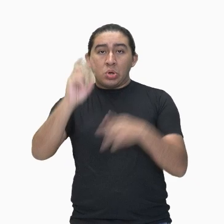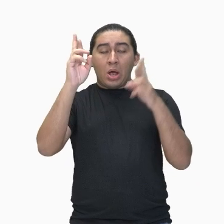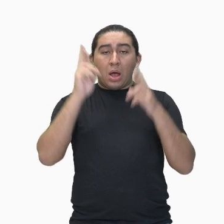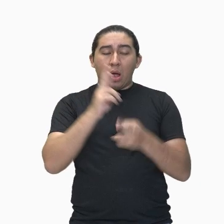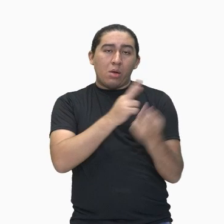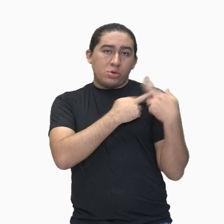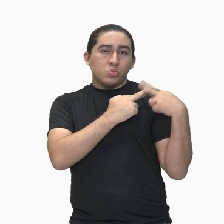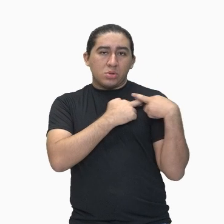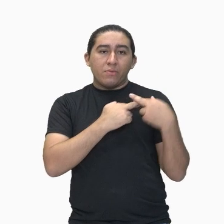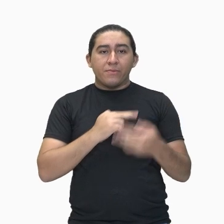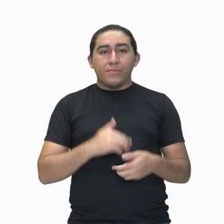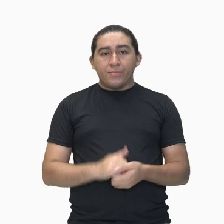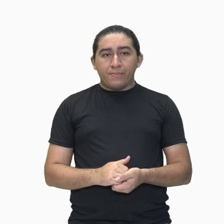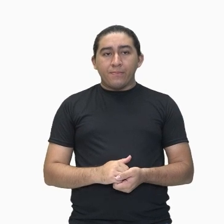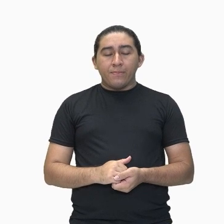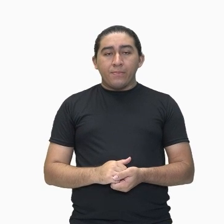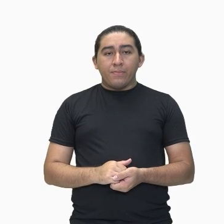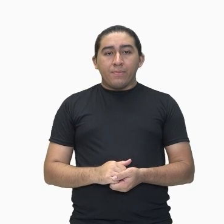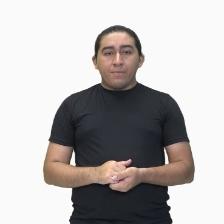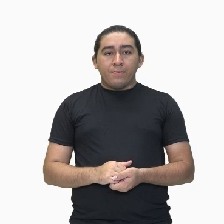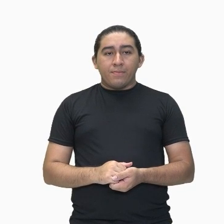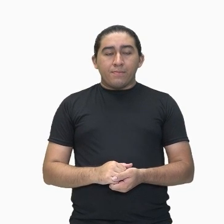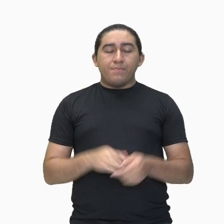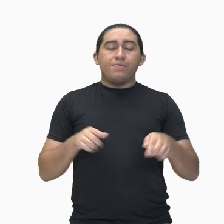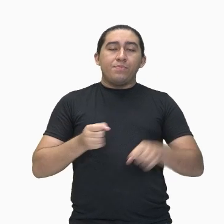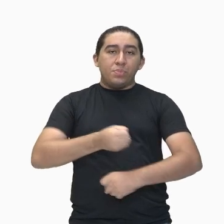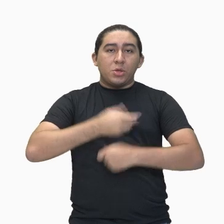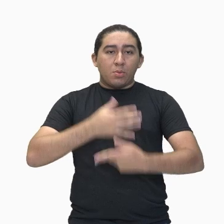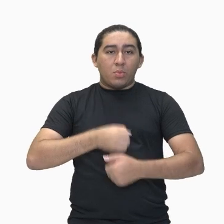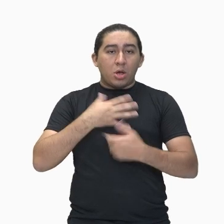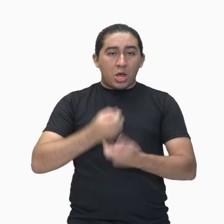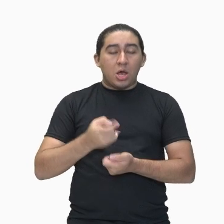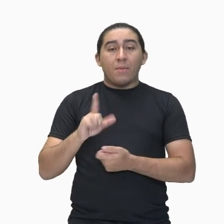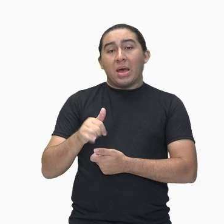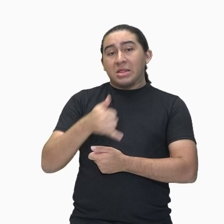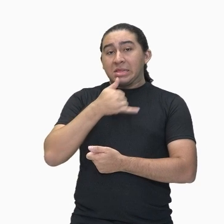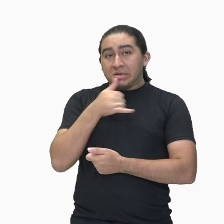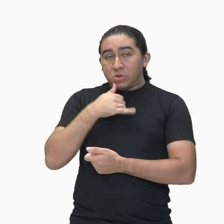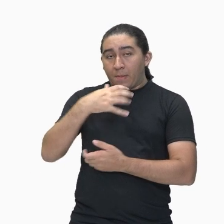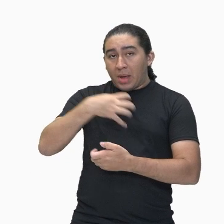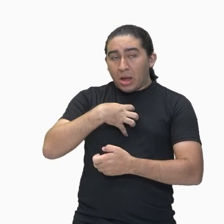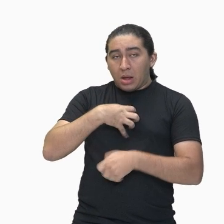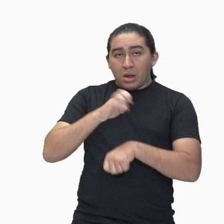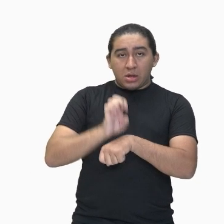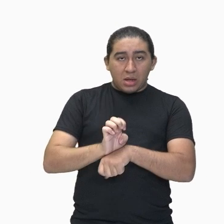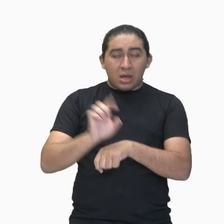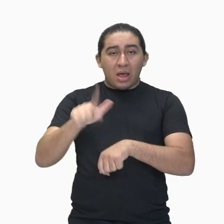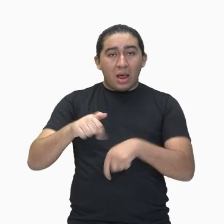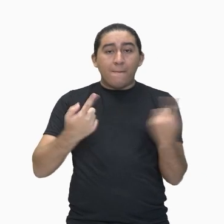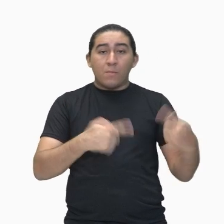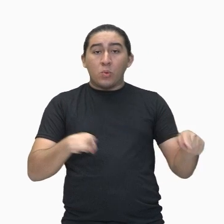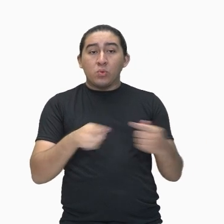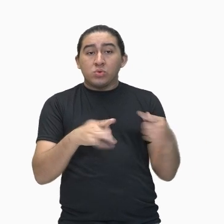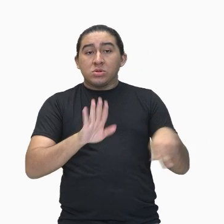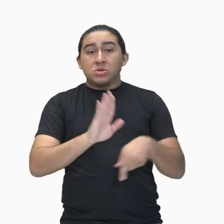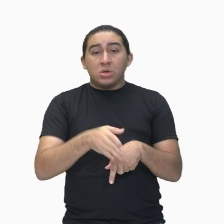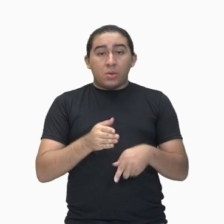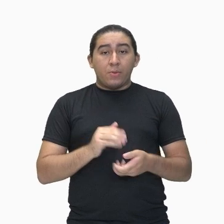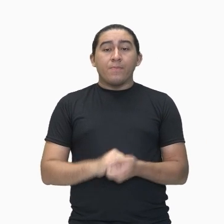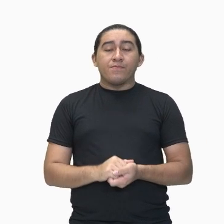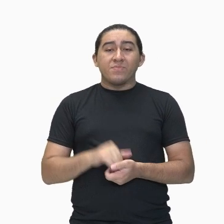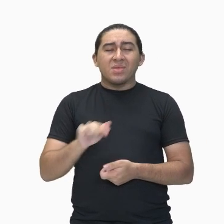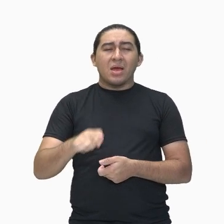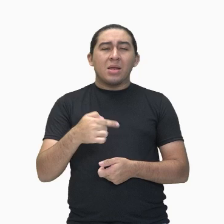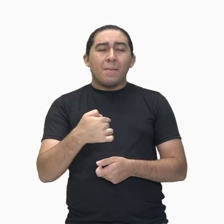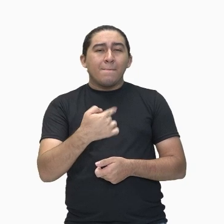Coutinho. Em Triste Bahia, poema 1, musicado por Caetano Veloso, Gregório de Matos